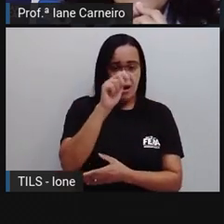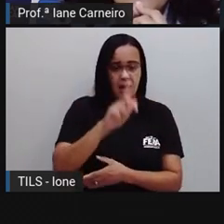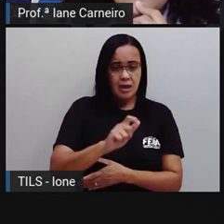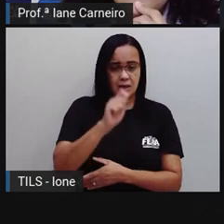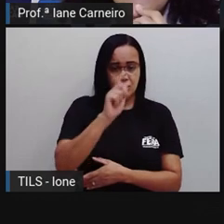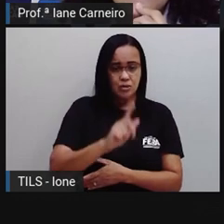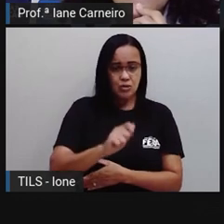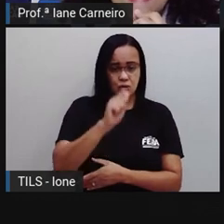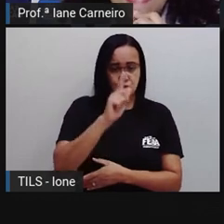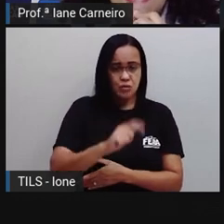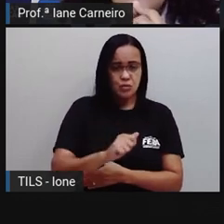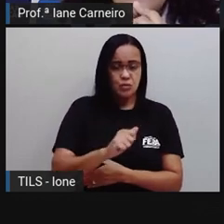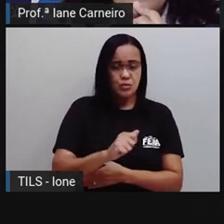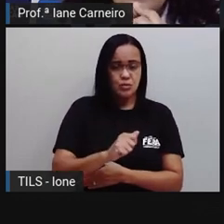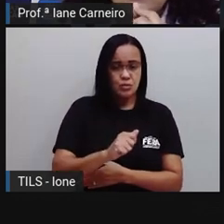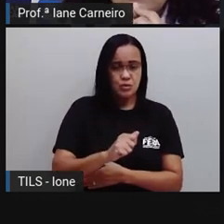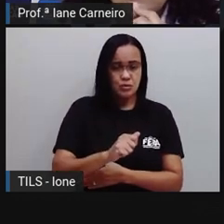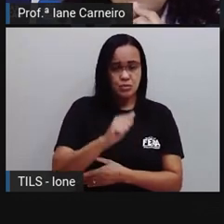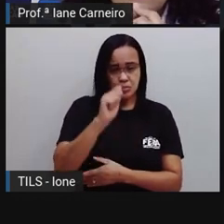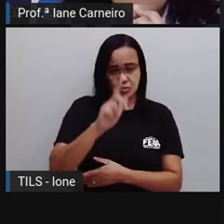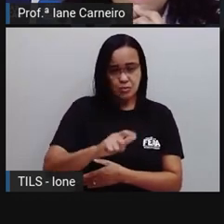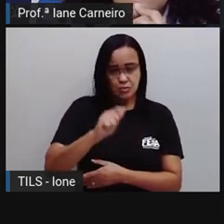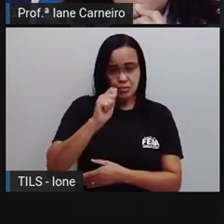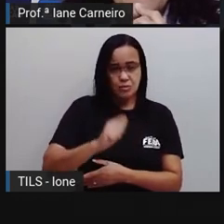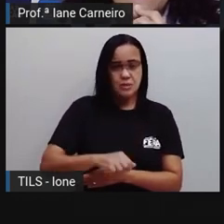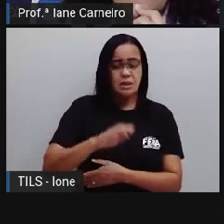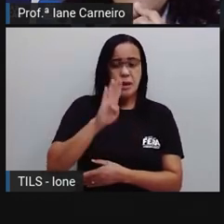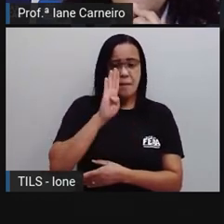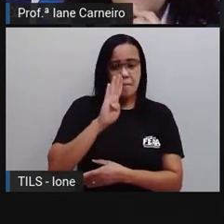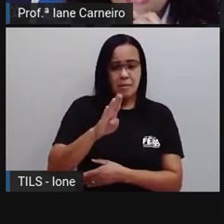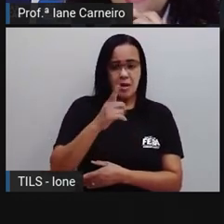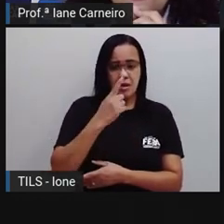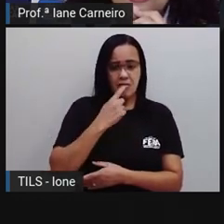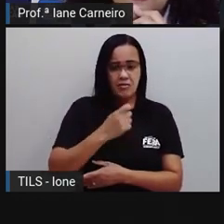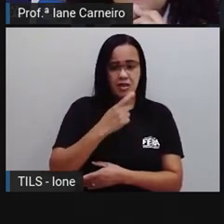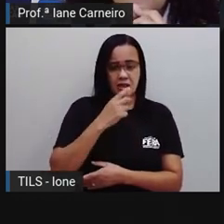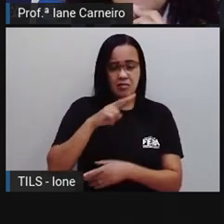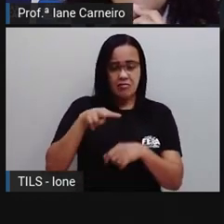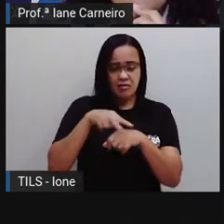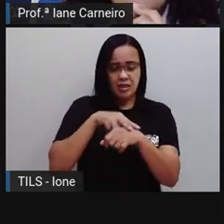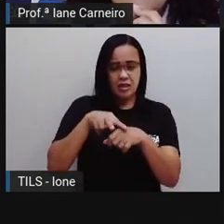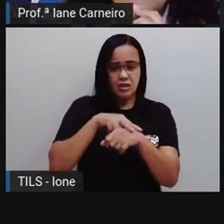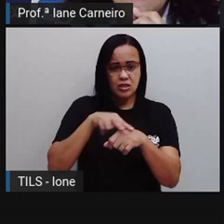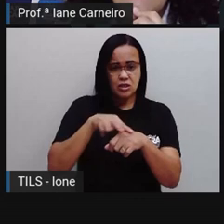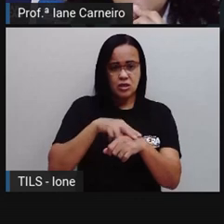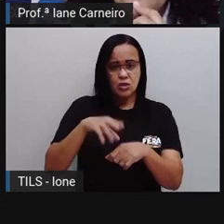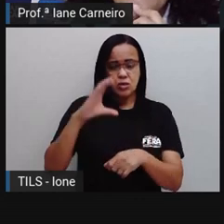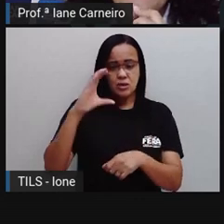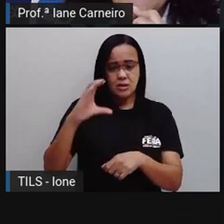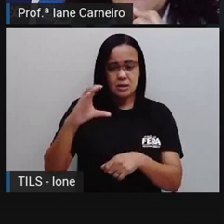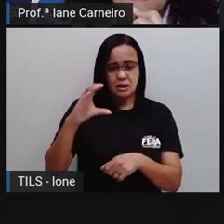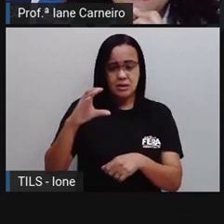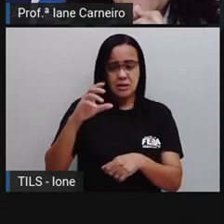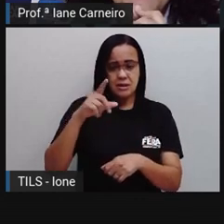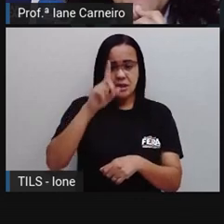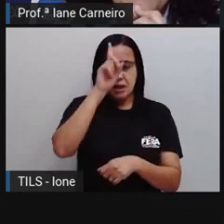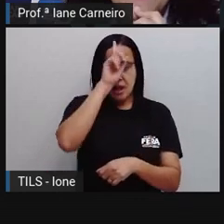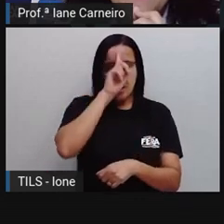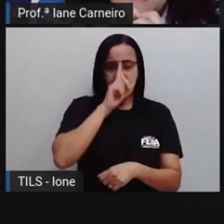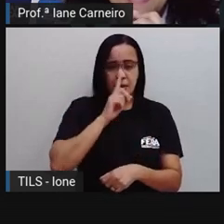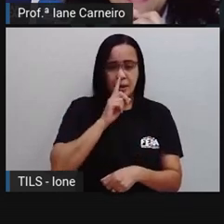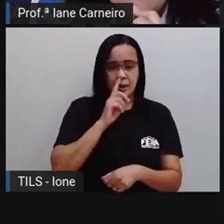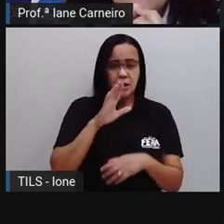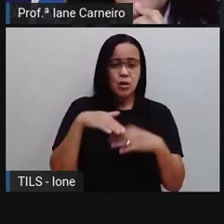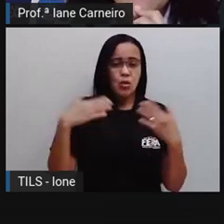não tá escrito ali Azul letra B verde ou letras e amarela